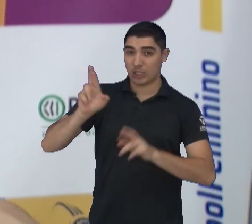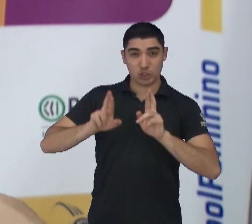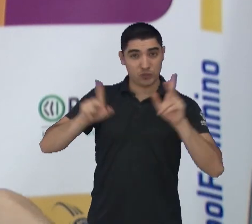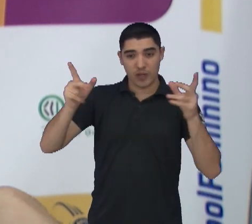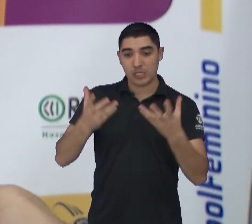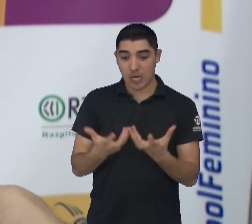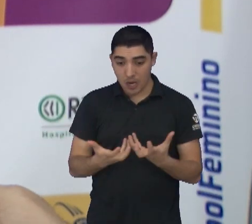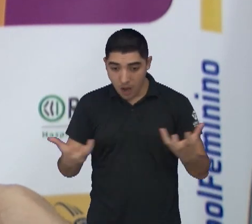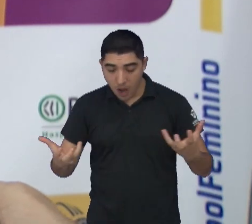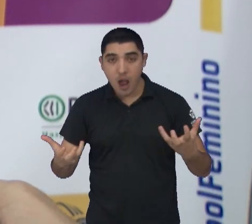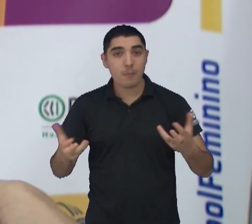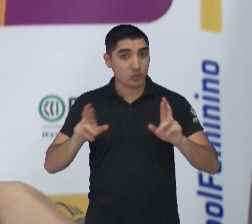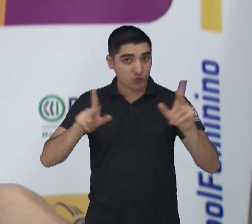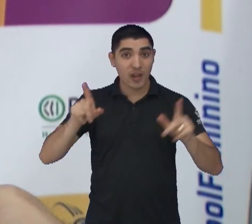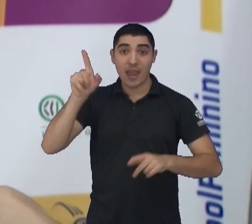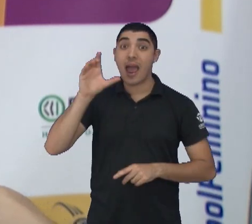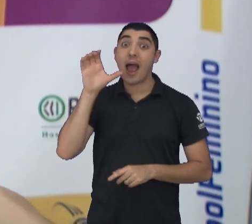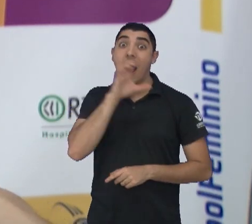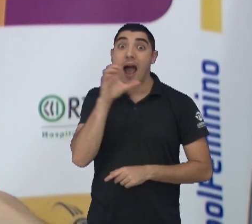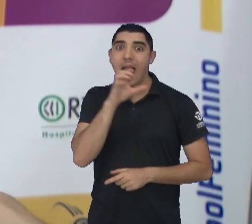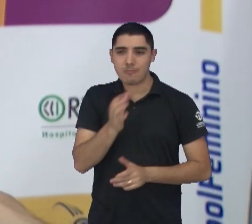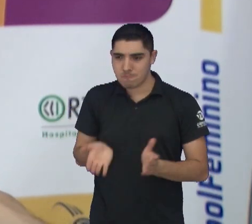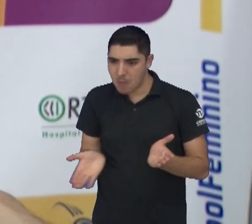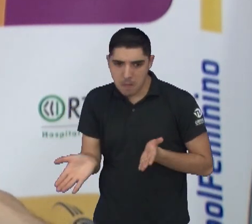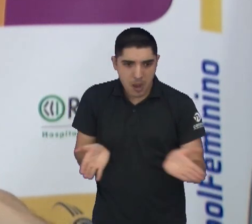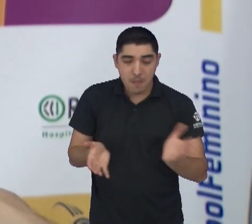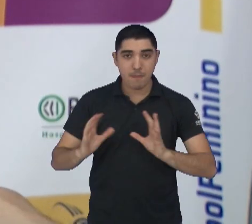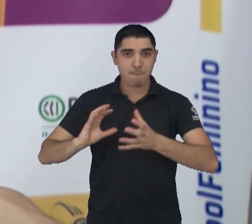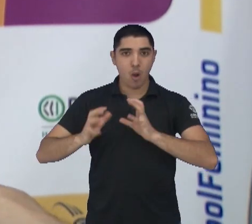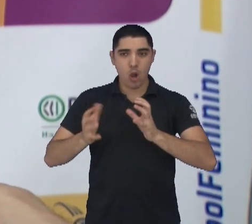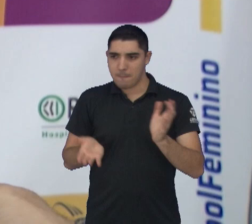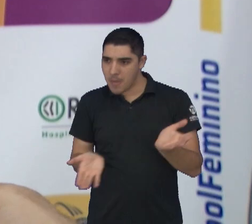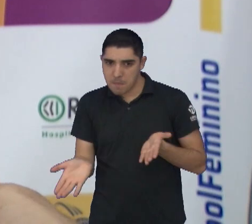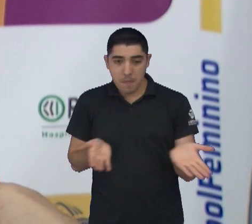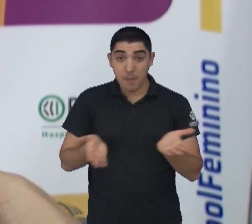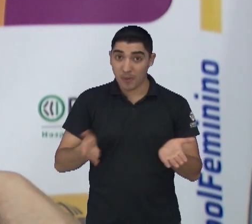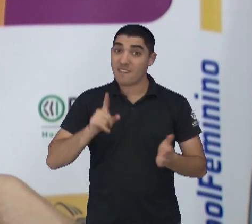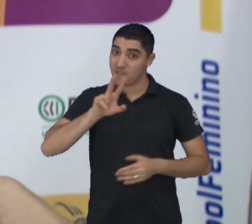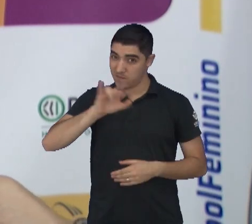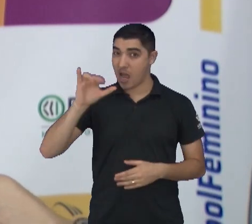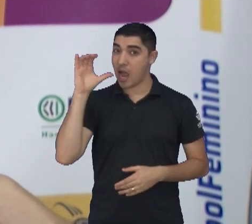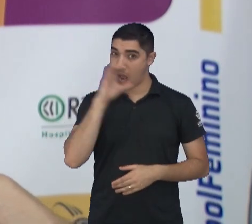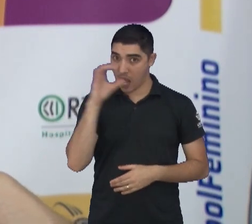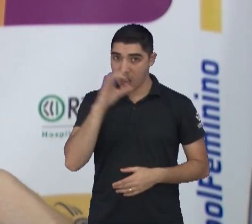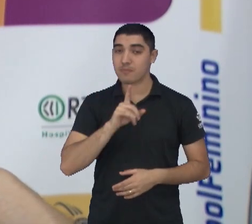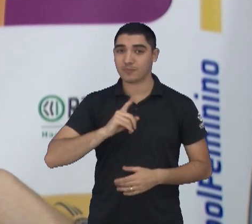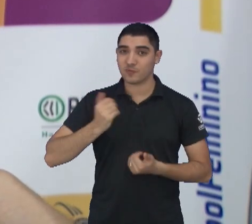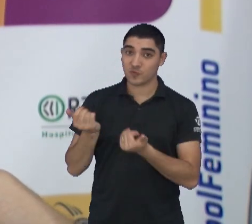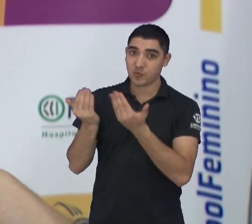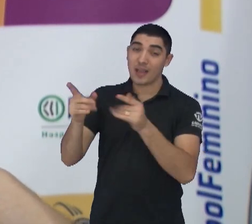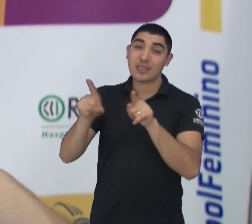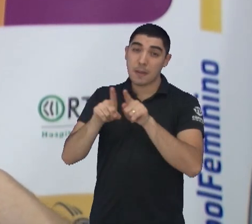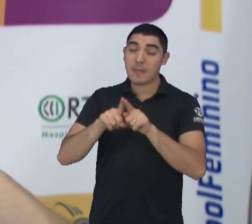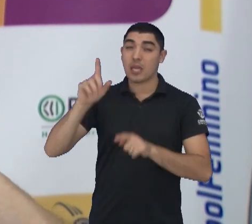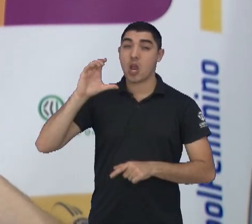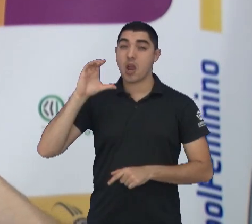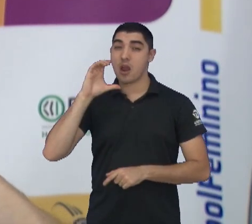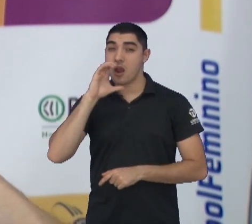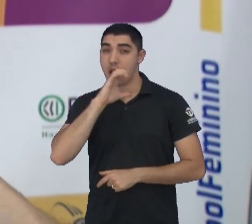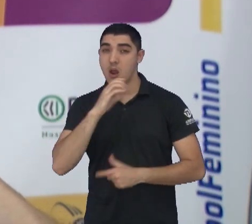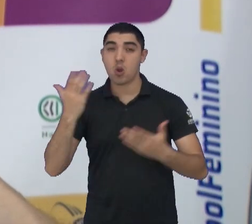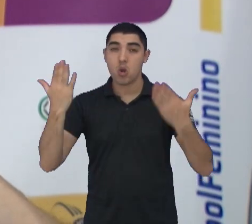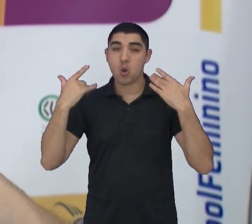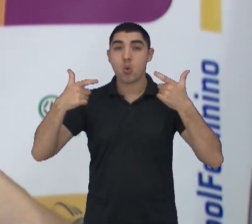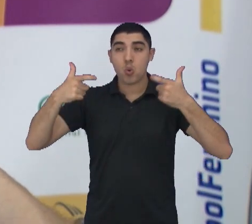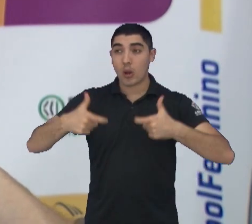lá é diferente, a bola é mais rápida, o jogo vai ser de mais velocidade, ter o calor do torcedor local,